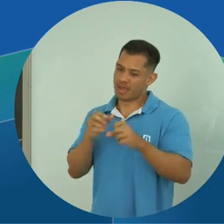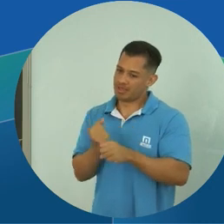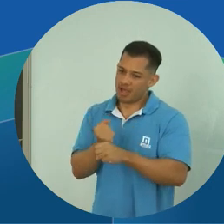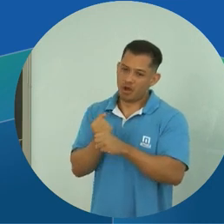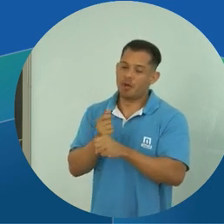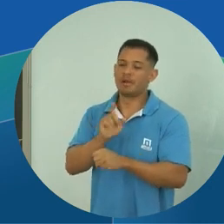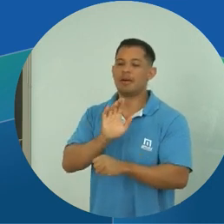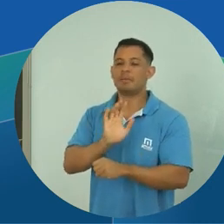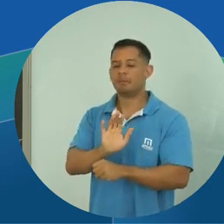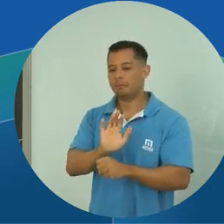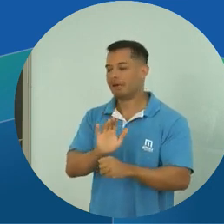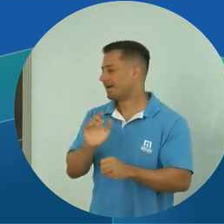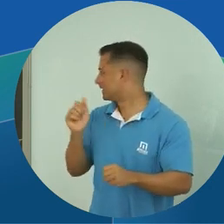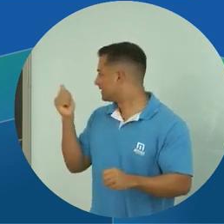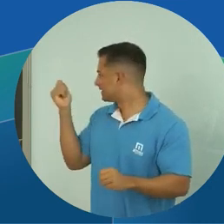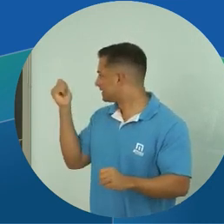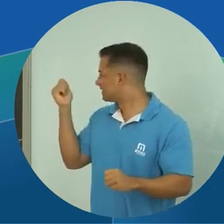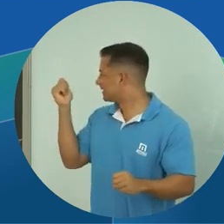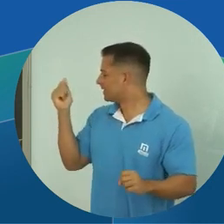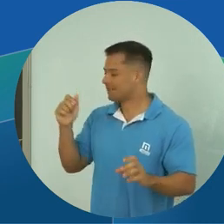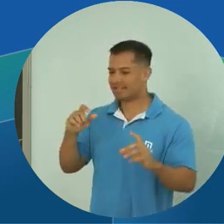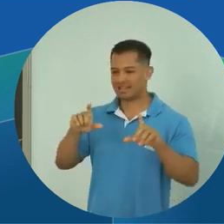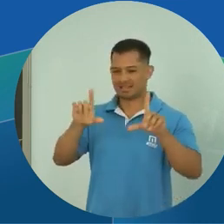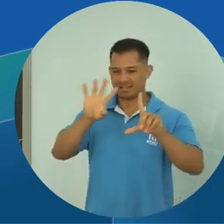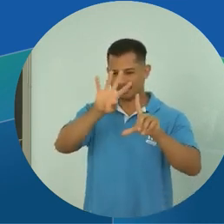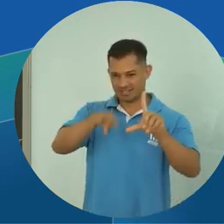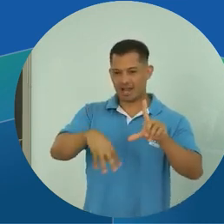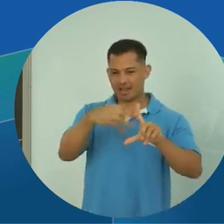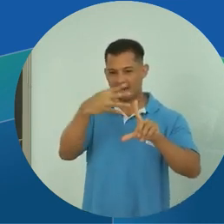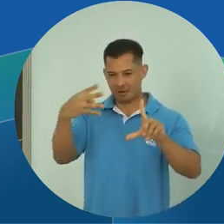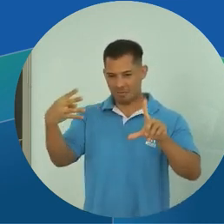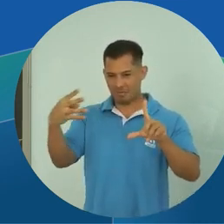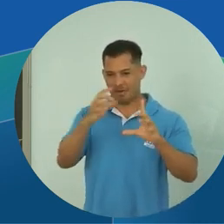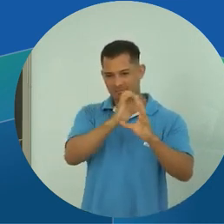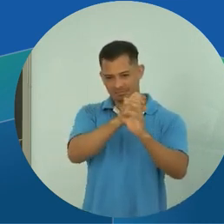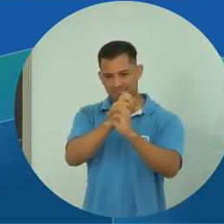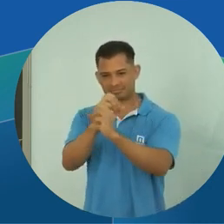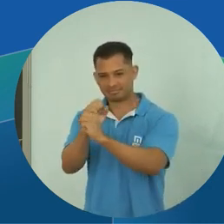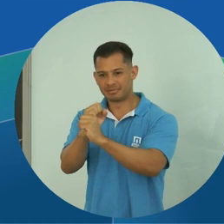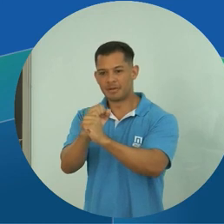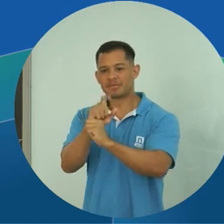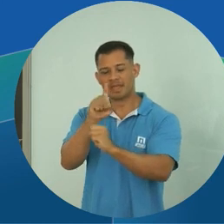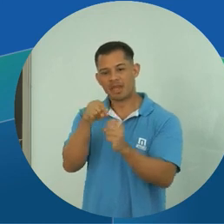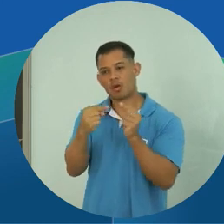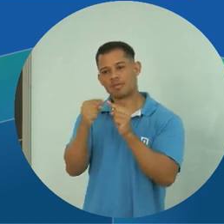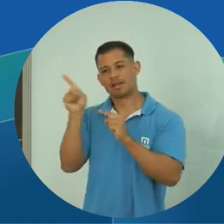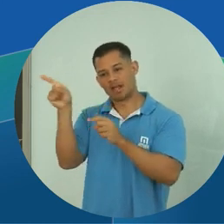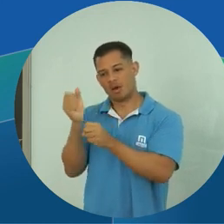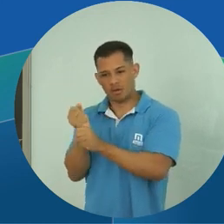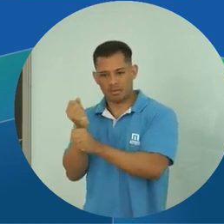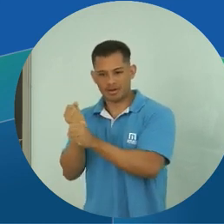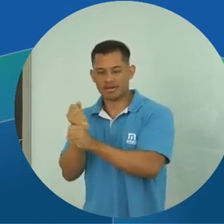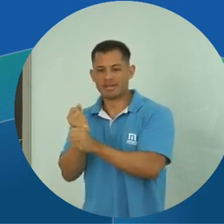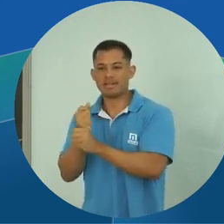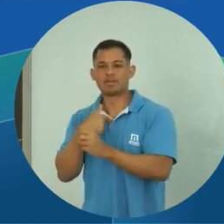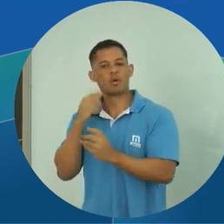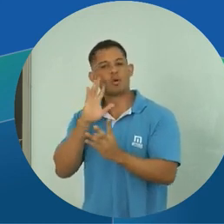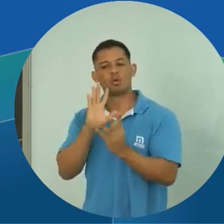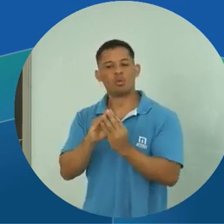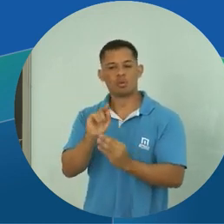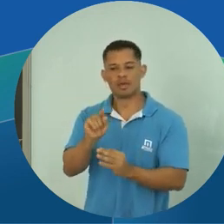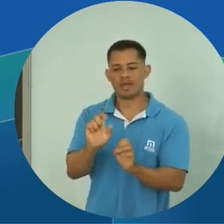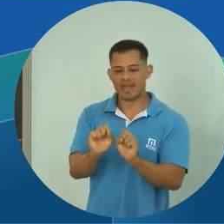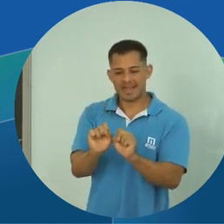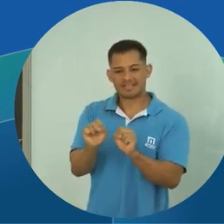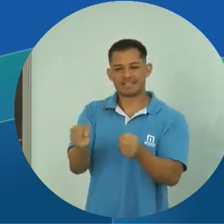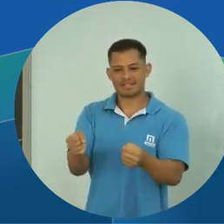os diagramas foram com base na obra, que há de se ter uma resistência compatível ou